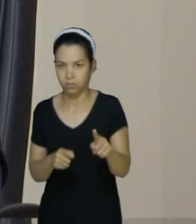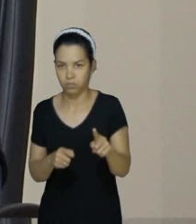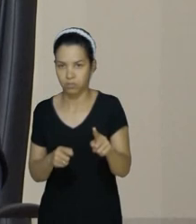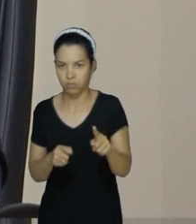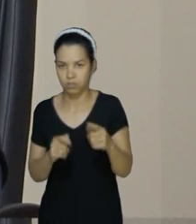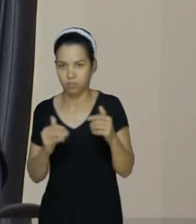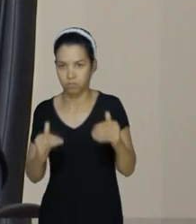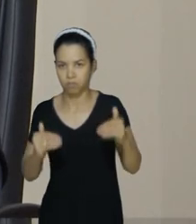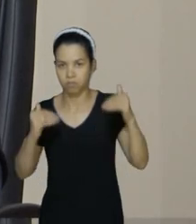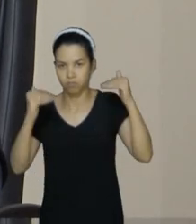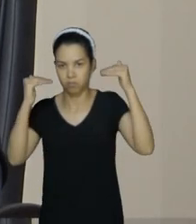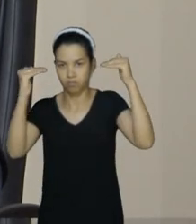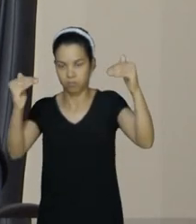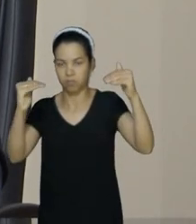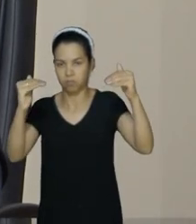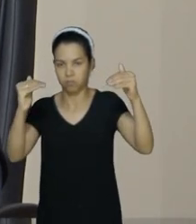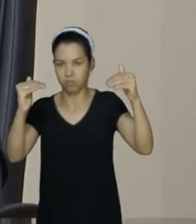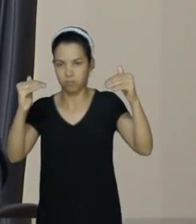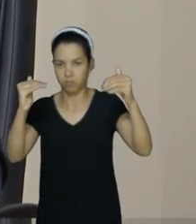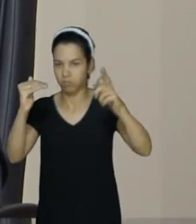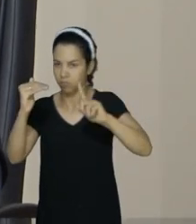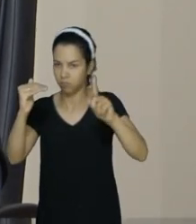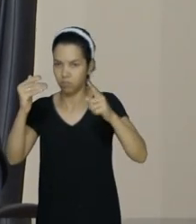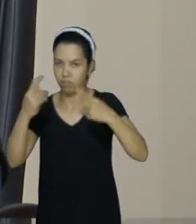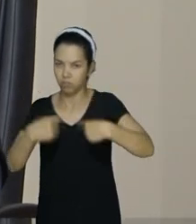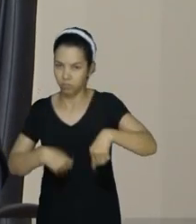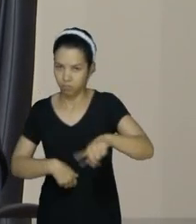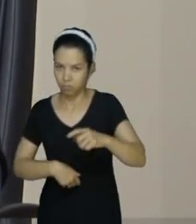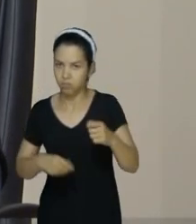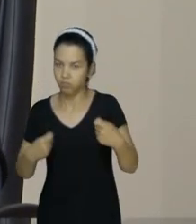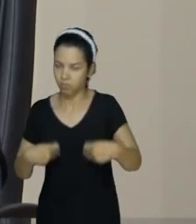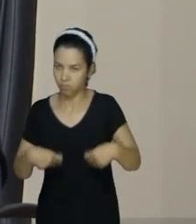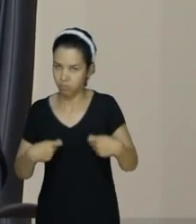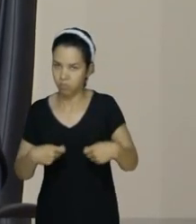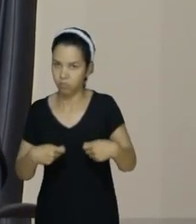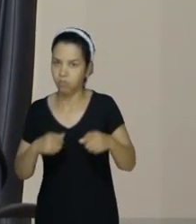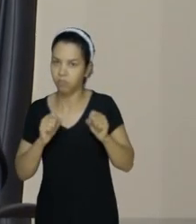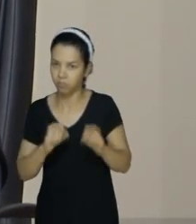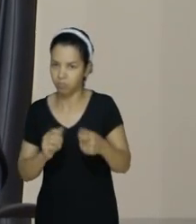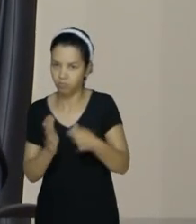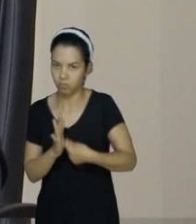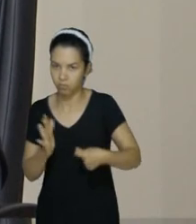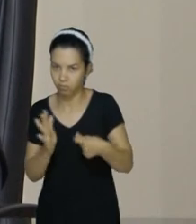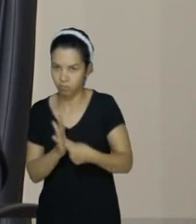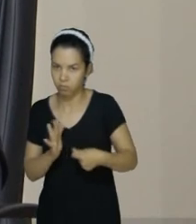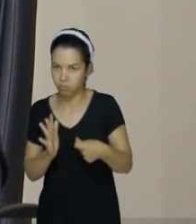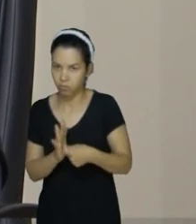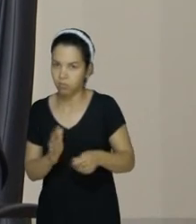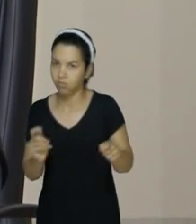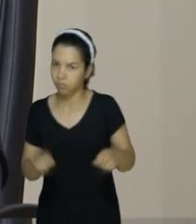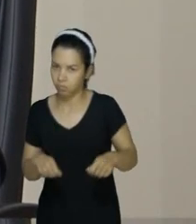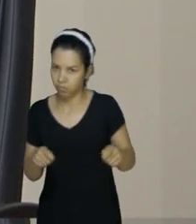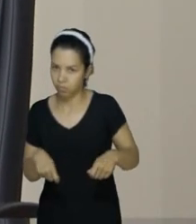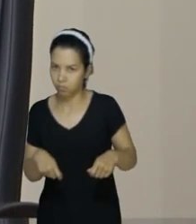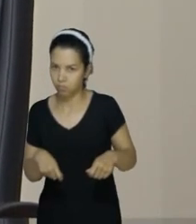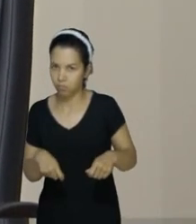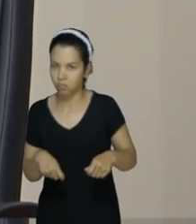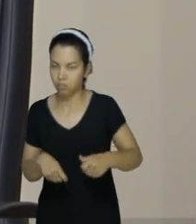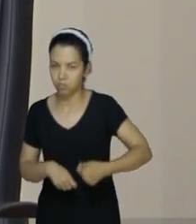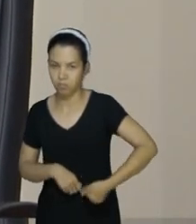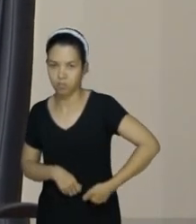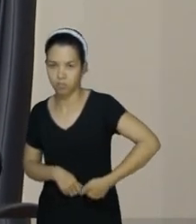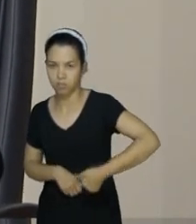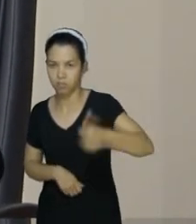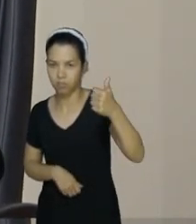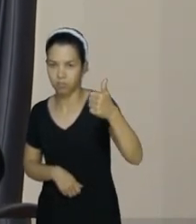maior, mas nós podemos lutar muito e temos condições de ser o melhor.